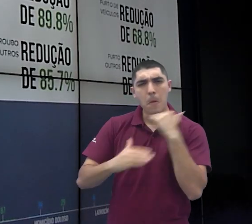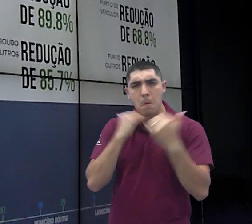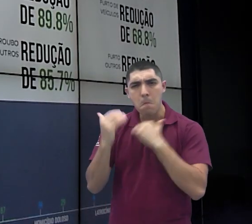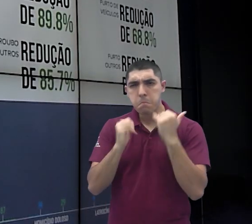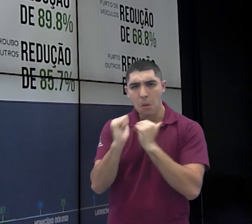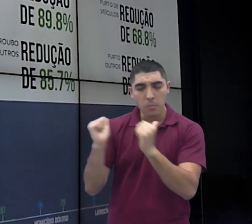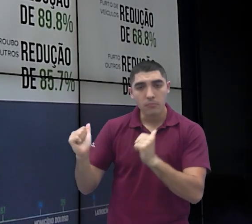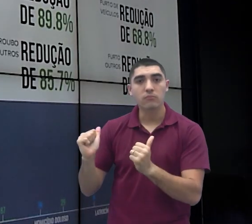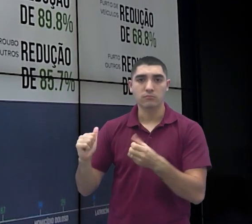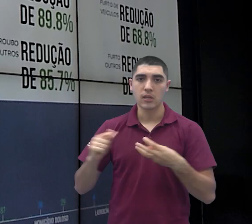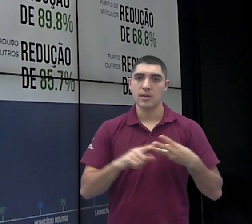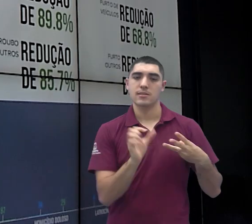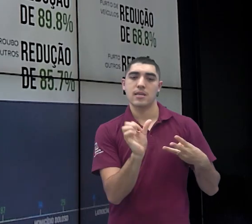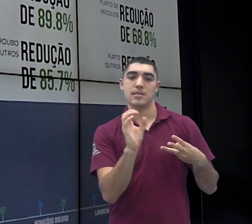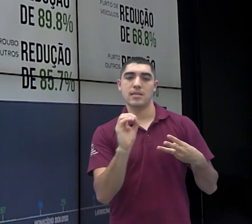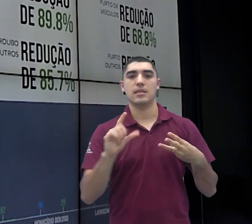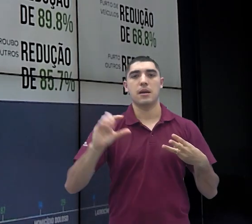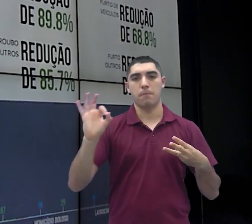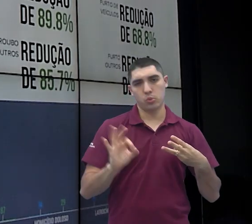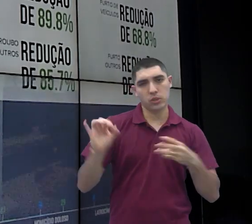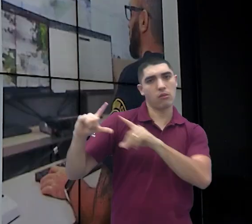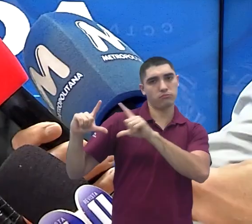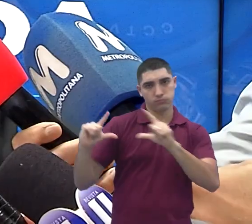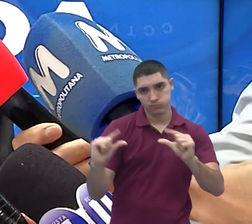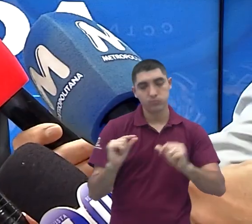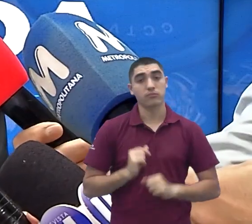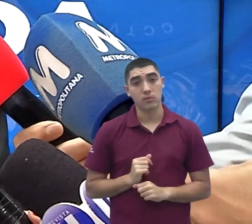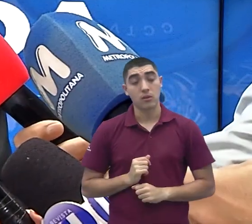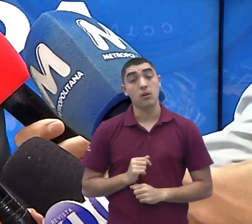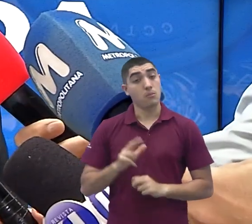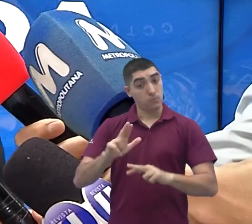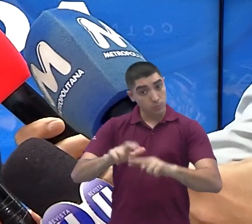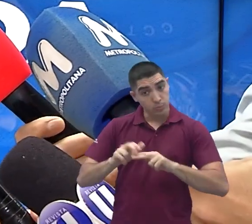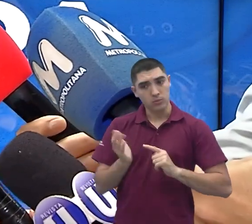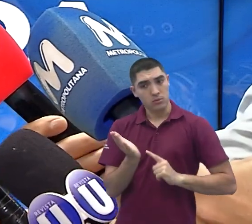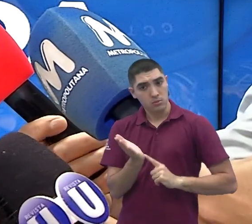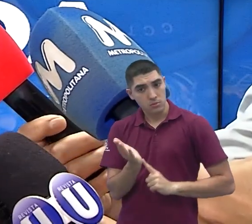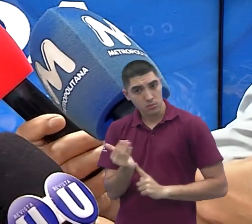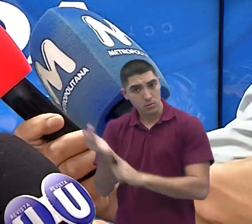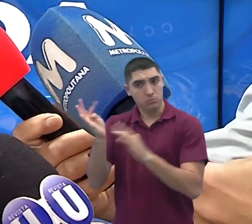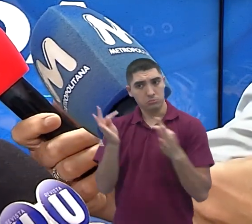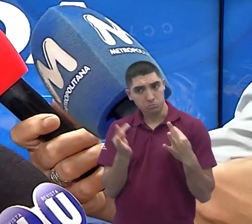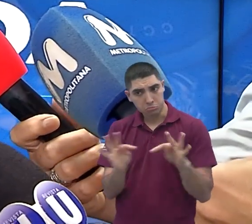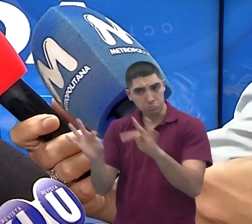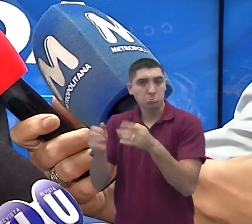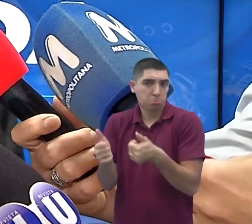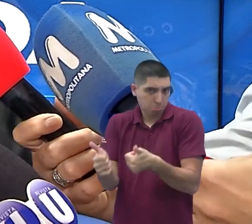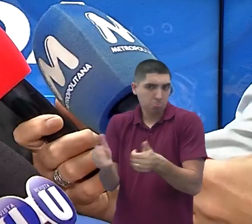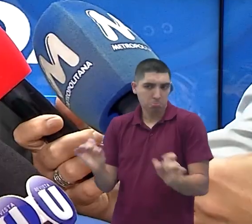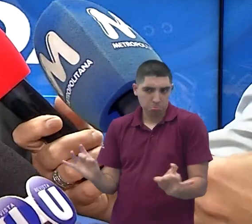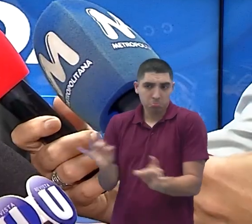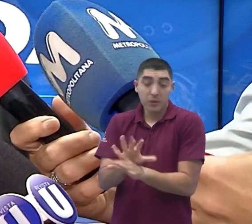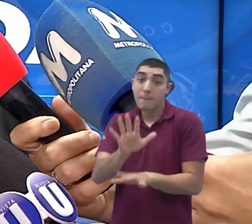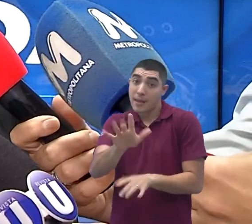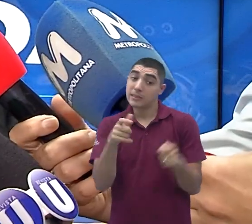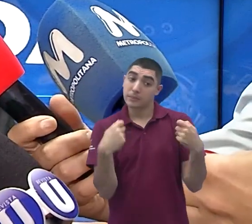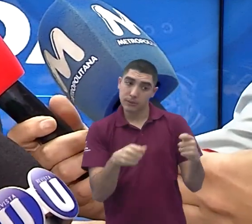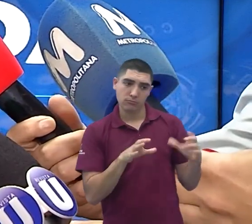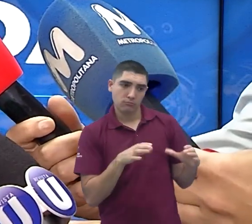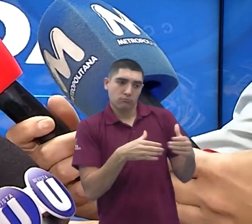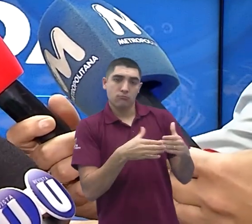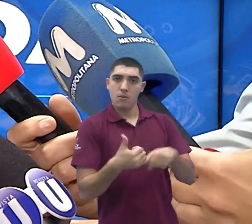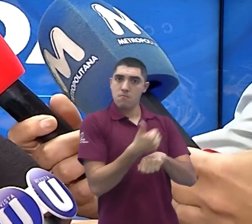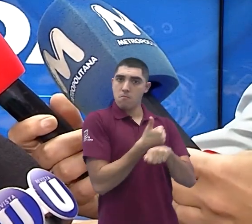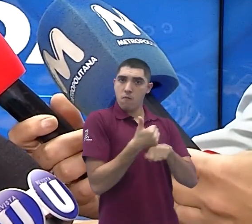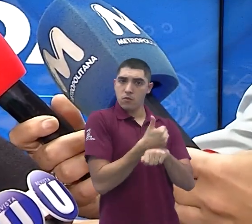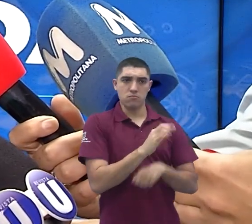os homicídios recuaram mais de 60%. Todo investimento de tecnologia e câmeras, por si só, sozinha, faz o seu trabalho, mas se não